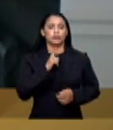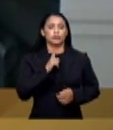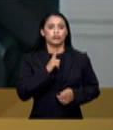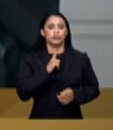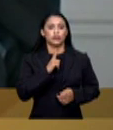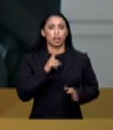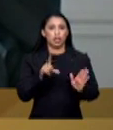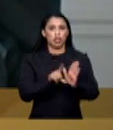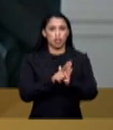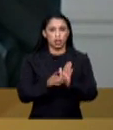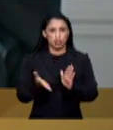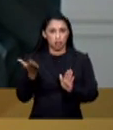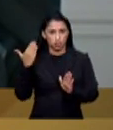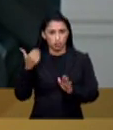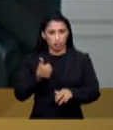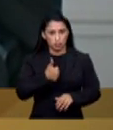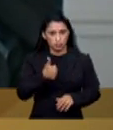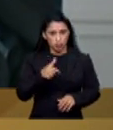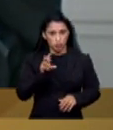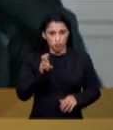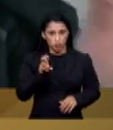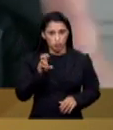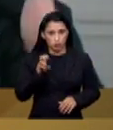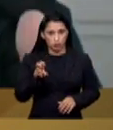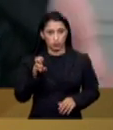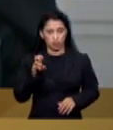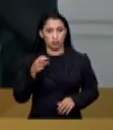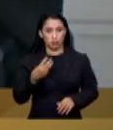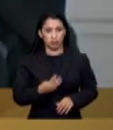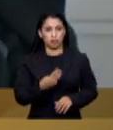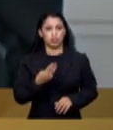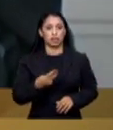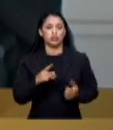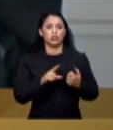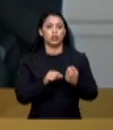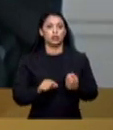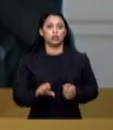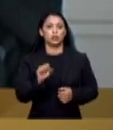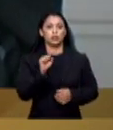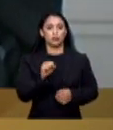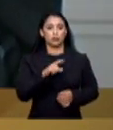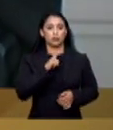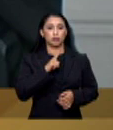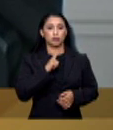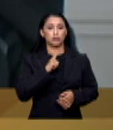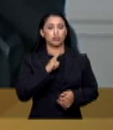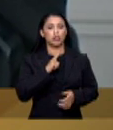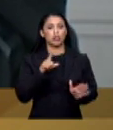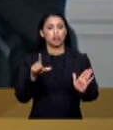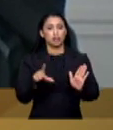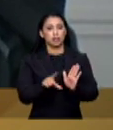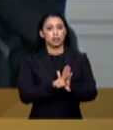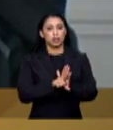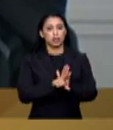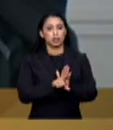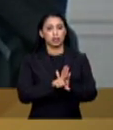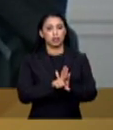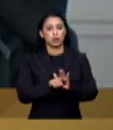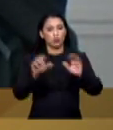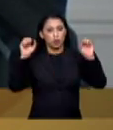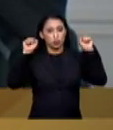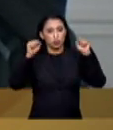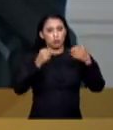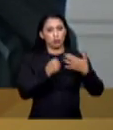antiga lei, da lei 1553, o artigo 18, que foi revogado pela atual legislação. O tribunal editou a